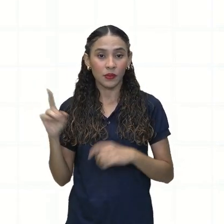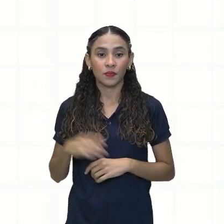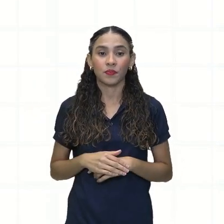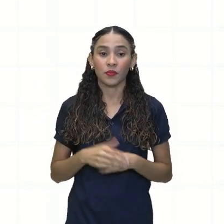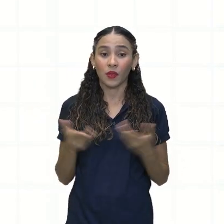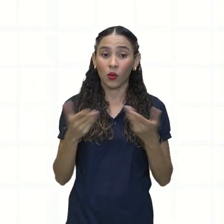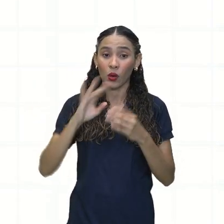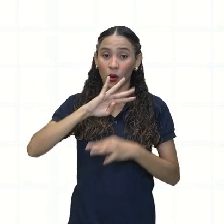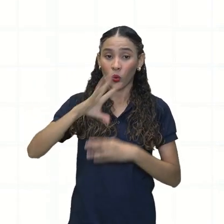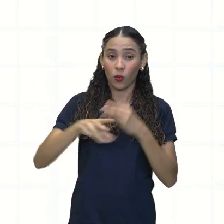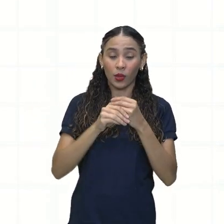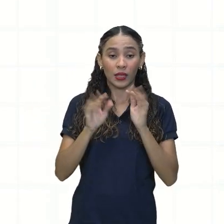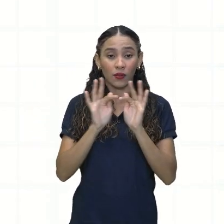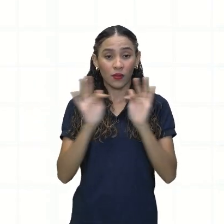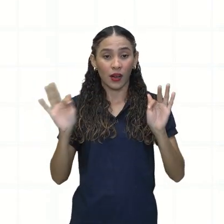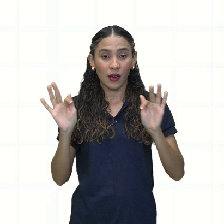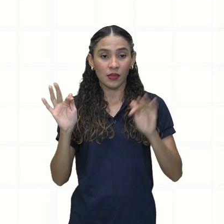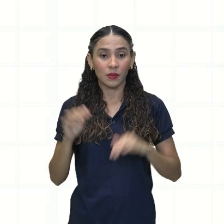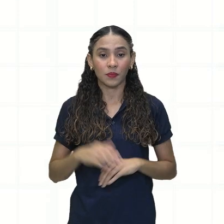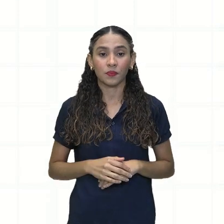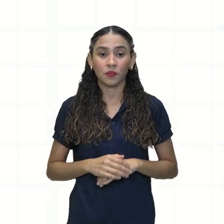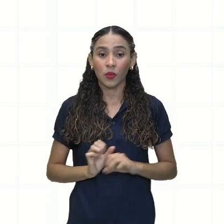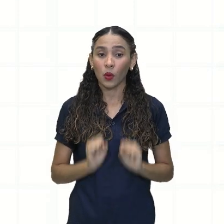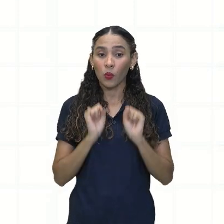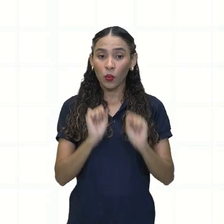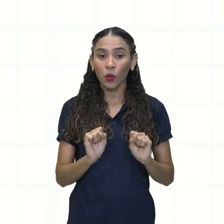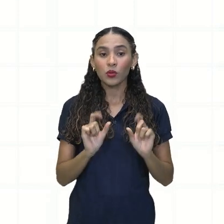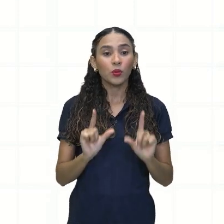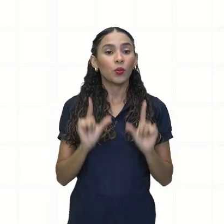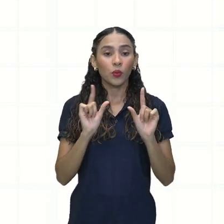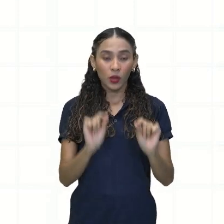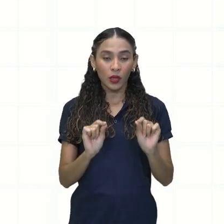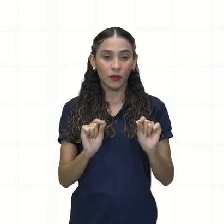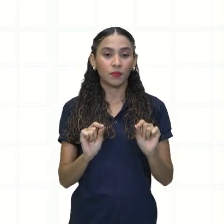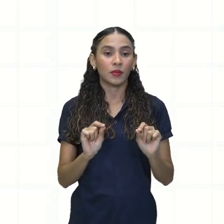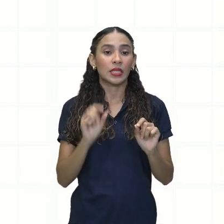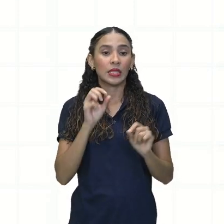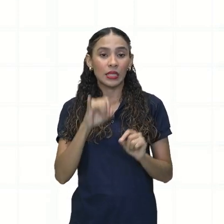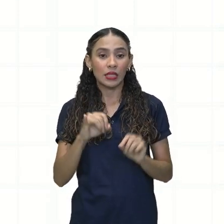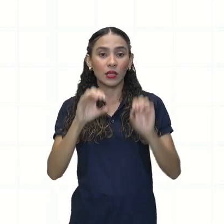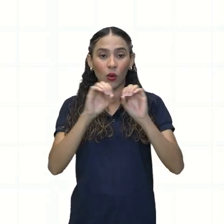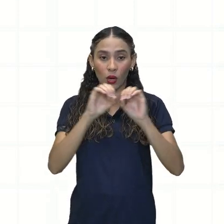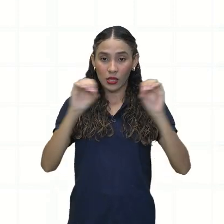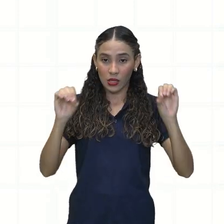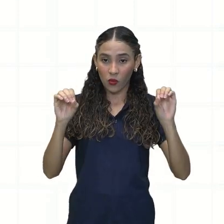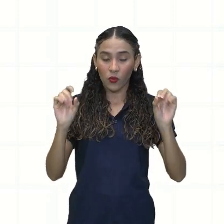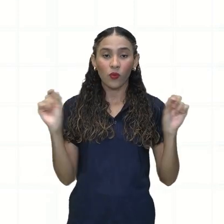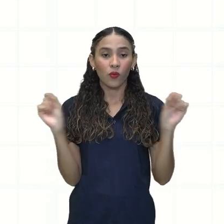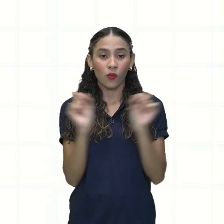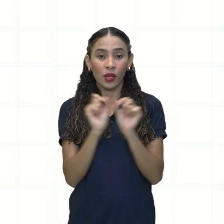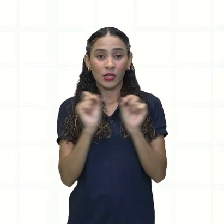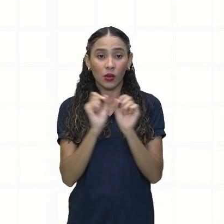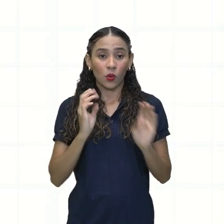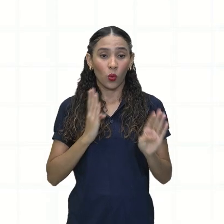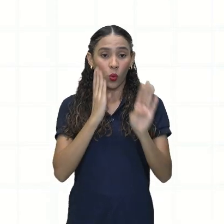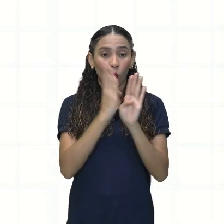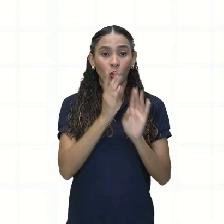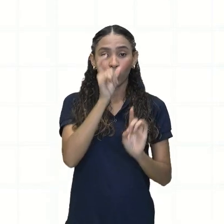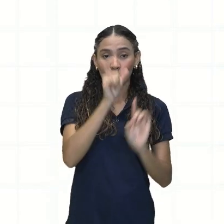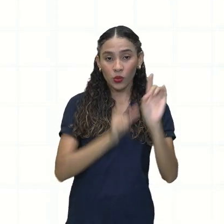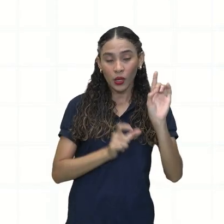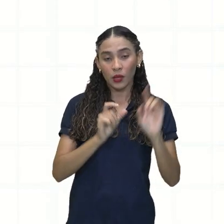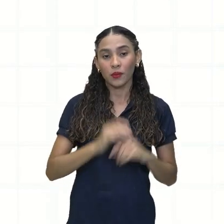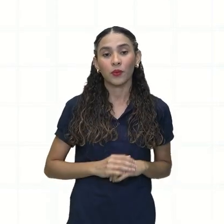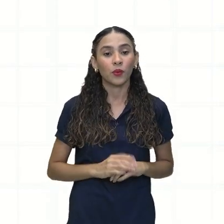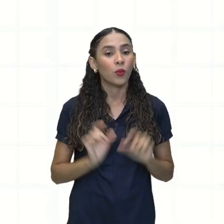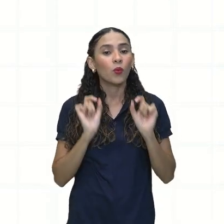posso completar aquele quadro, né? Eu posso, então, diante de uma oração, fazer a identificação do sujeito. E o